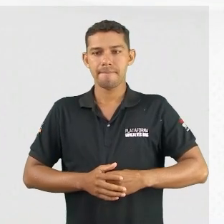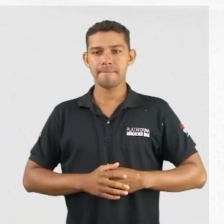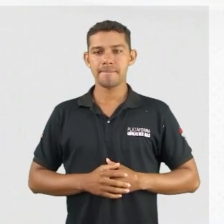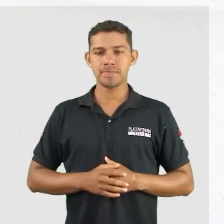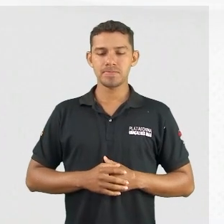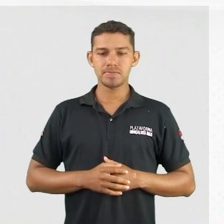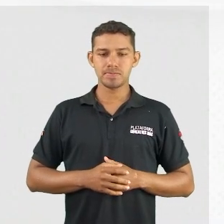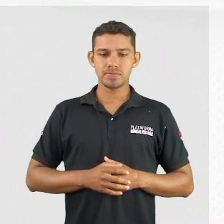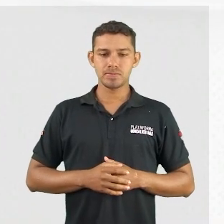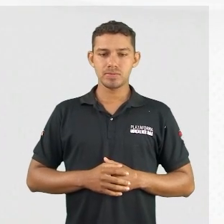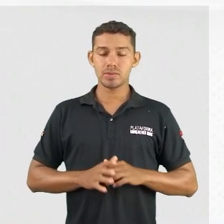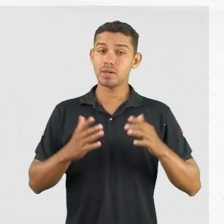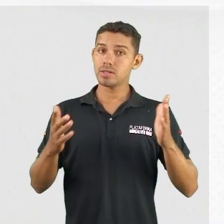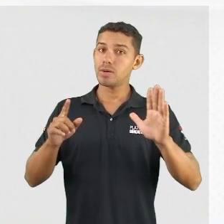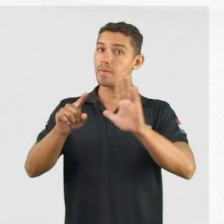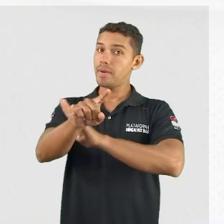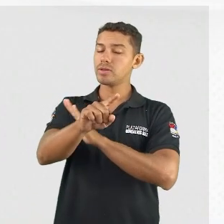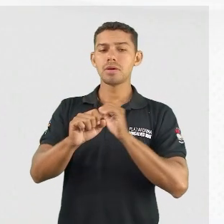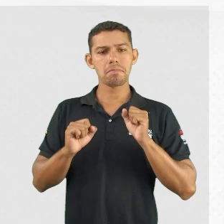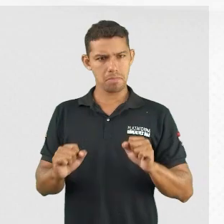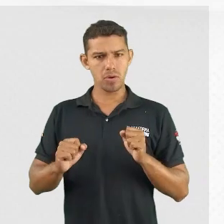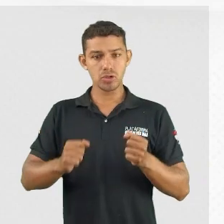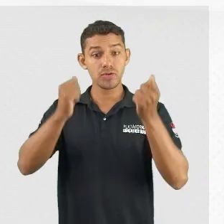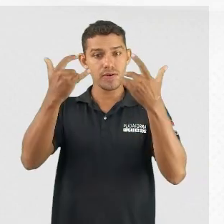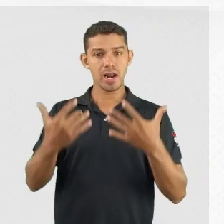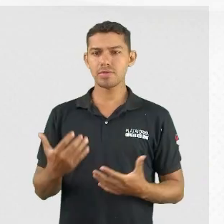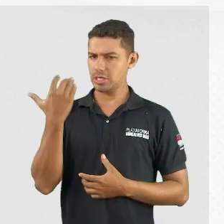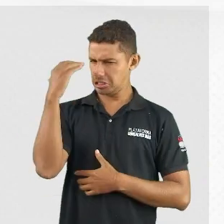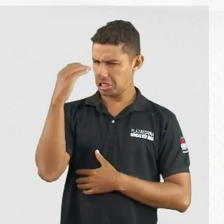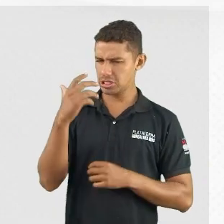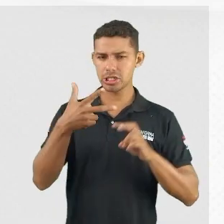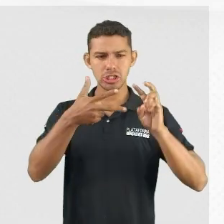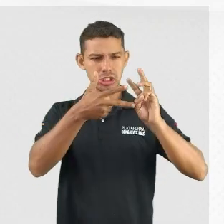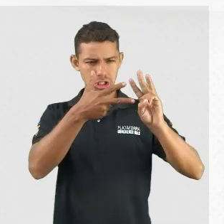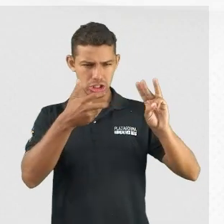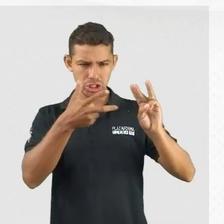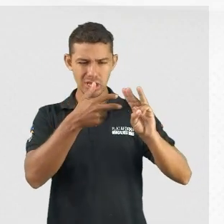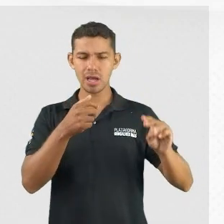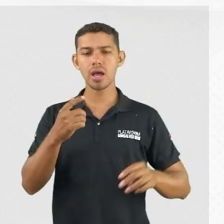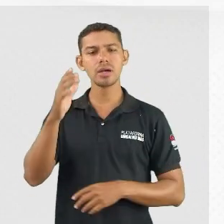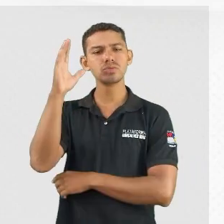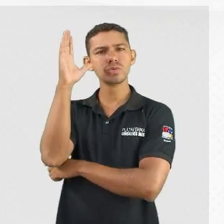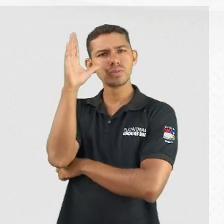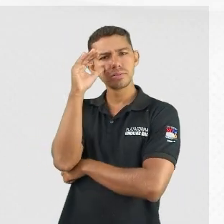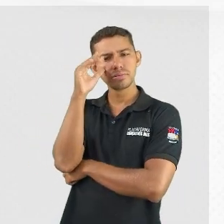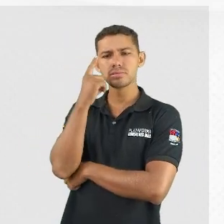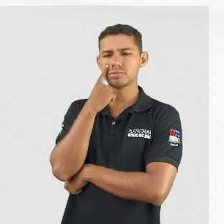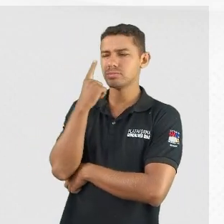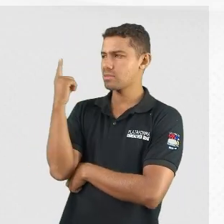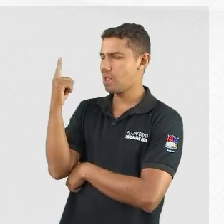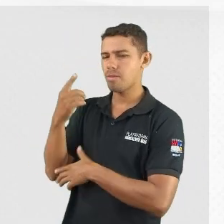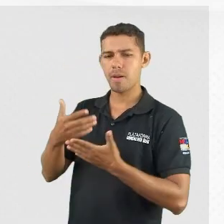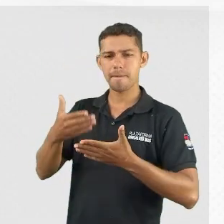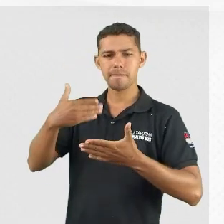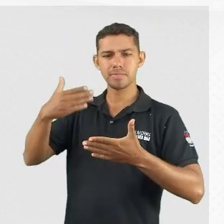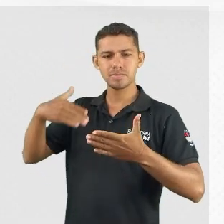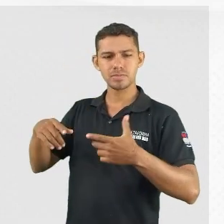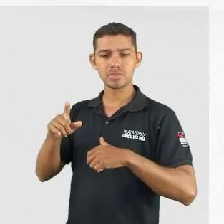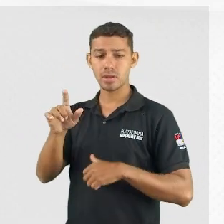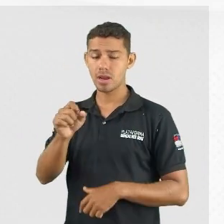E aí, perguntando se podemos falar de uma ciência indígena, eu achei curioso que eu vi recentemente